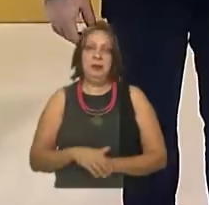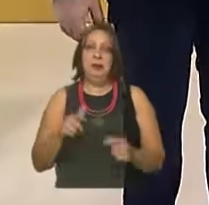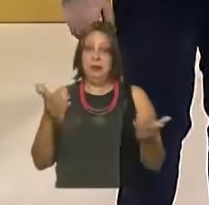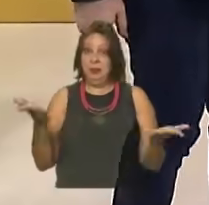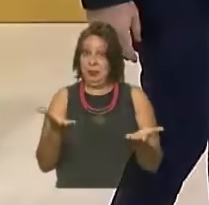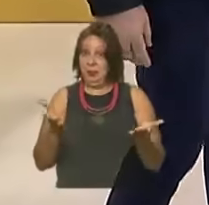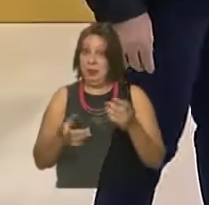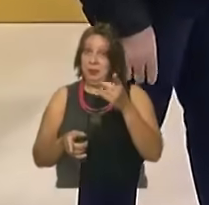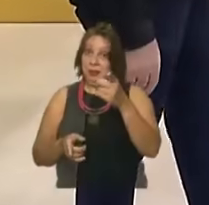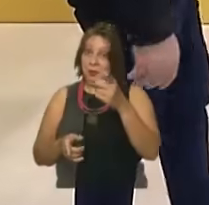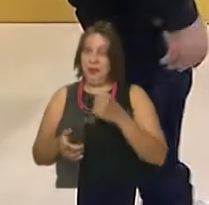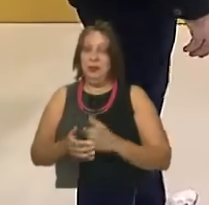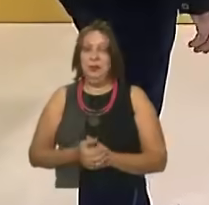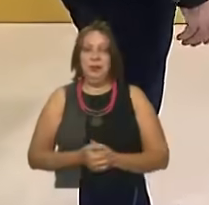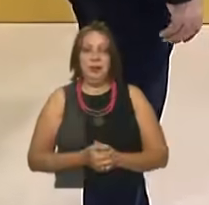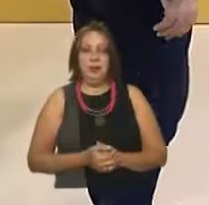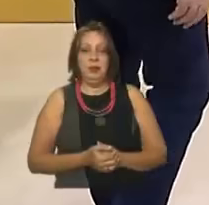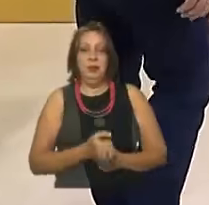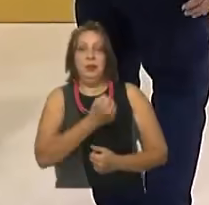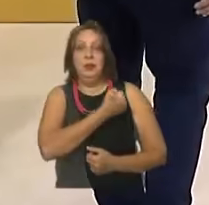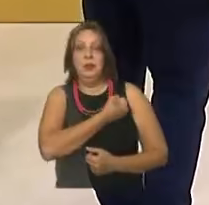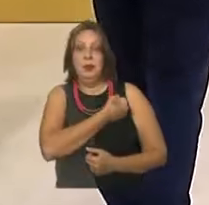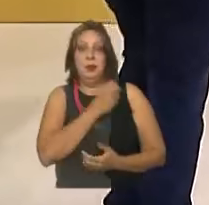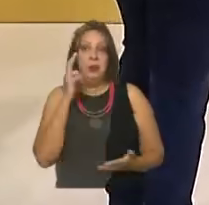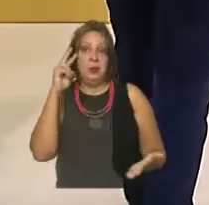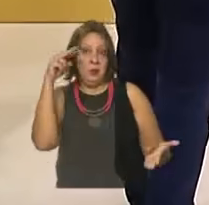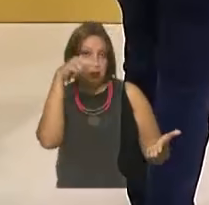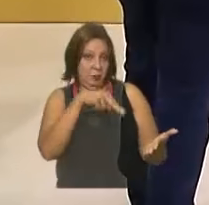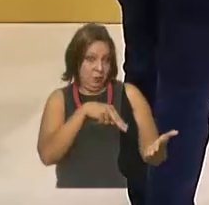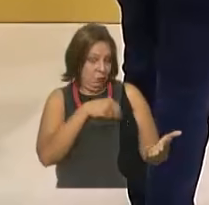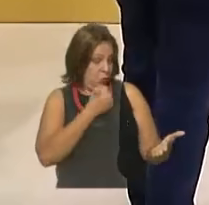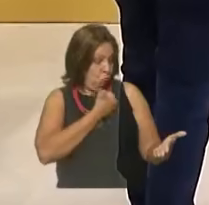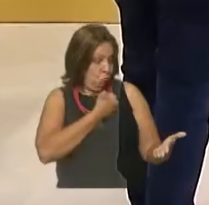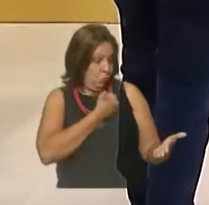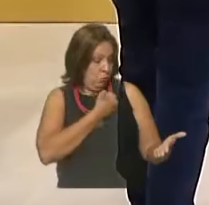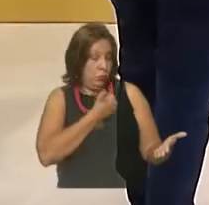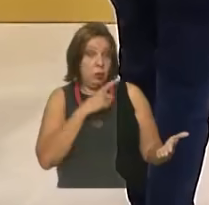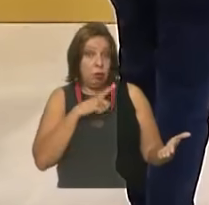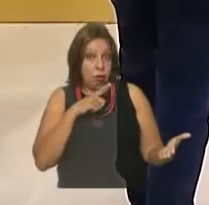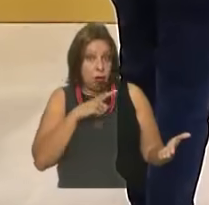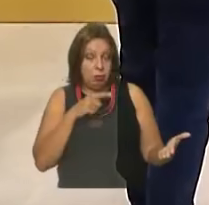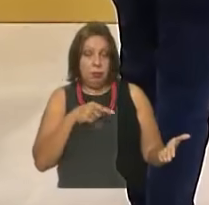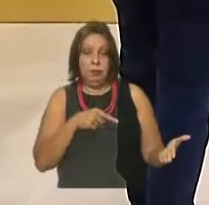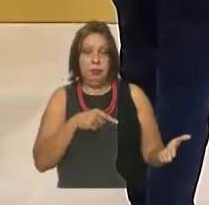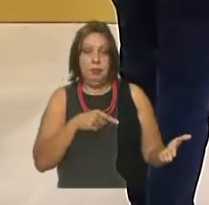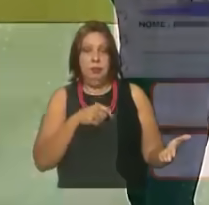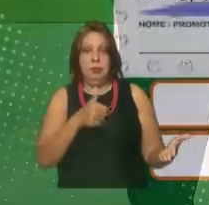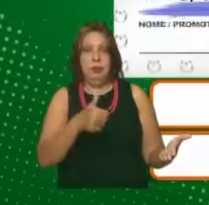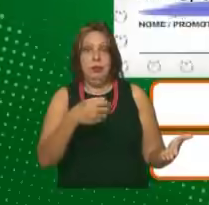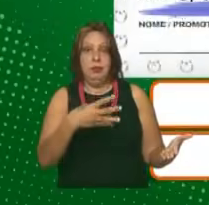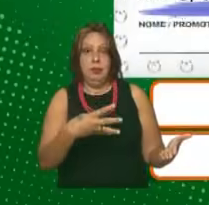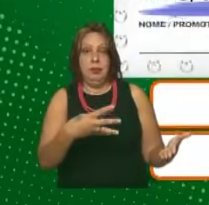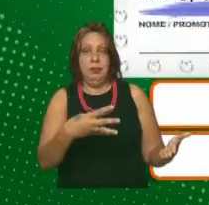ser você agora, viu? Dá uma conferida. Pega seu título, olha agora mesmo se tem a numeração